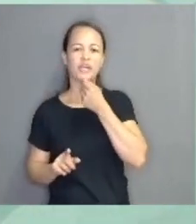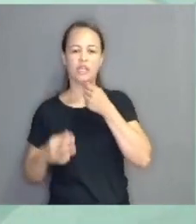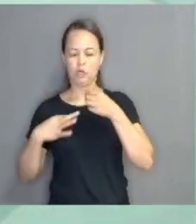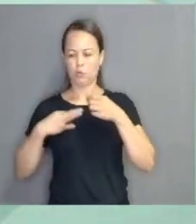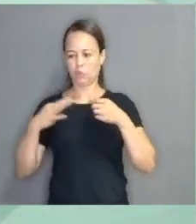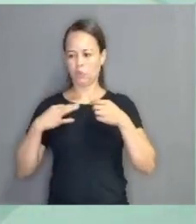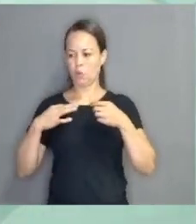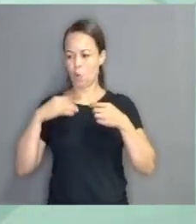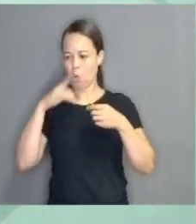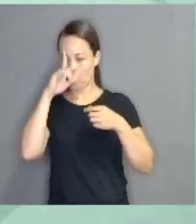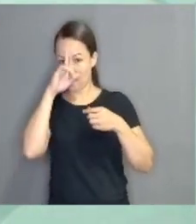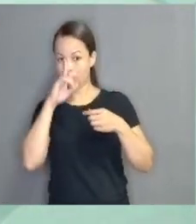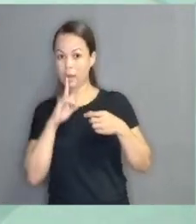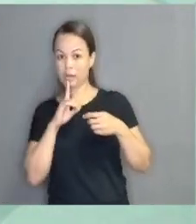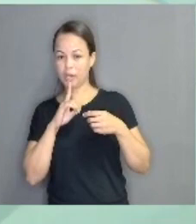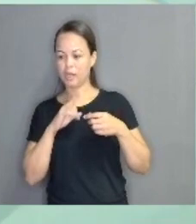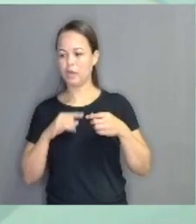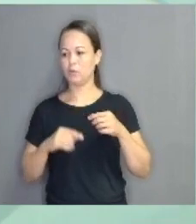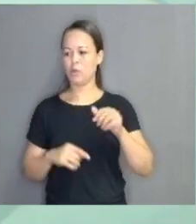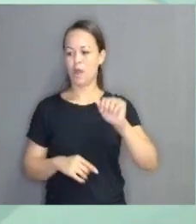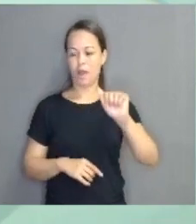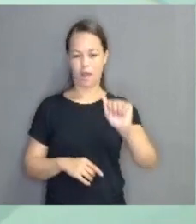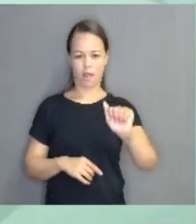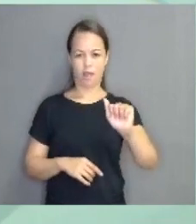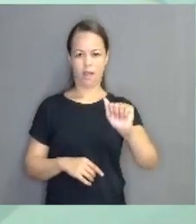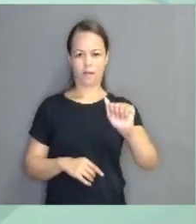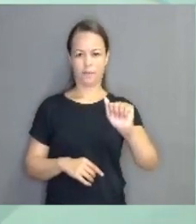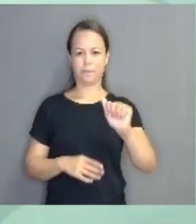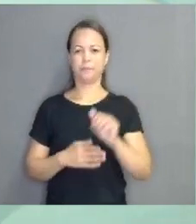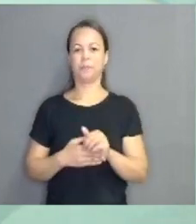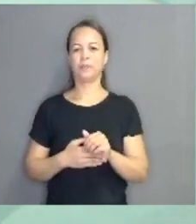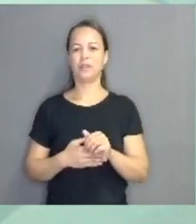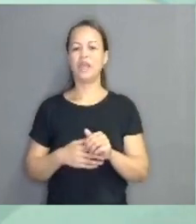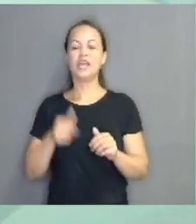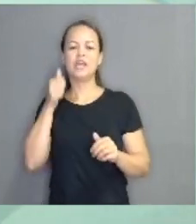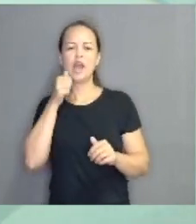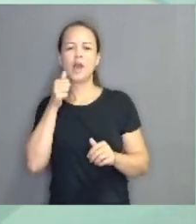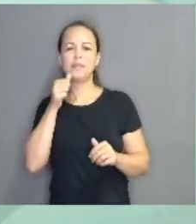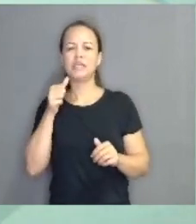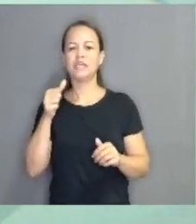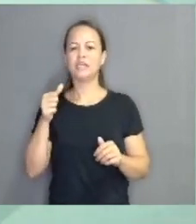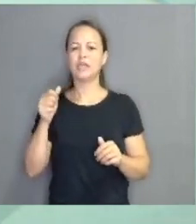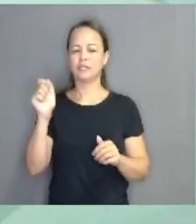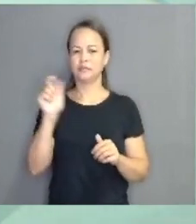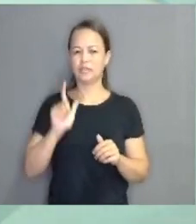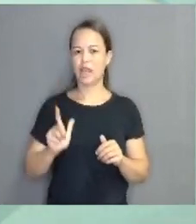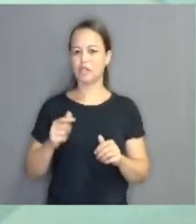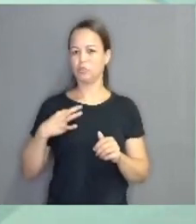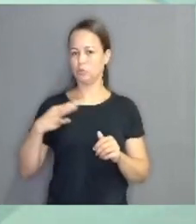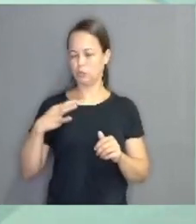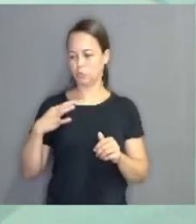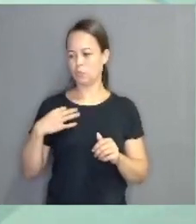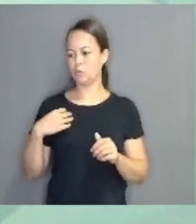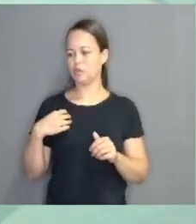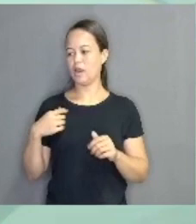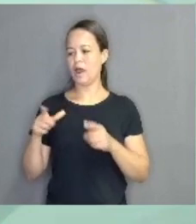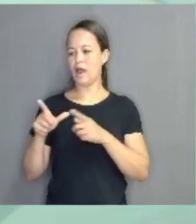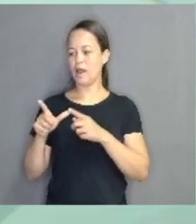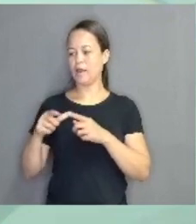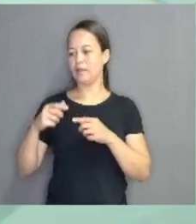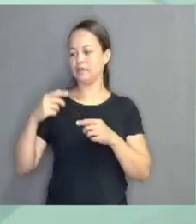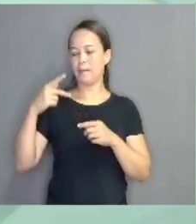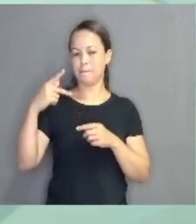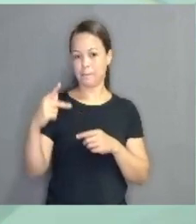letrinha A, muito bem. E a menina de azul? Está segurando a letrinha P. E